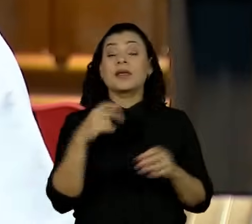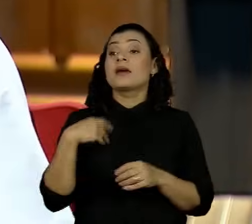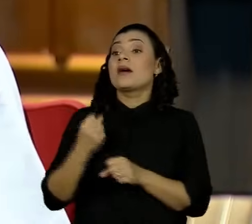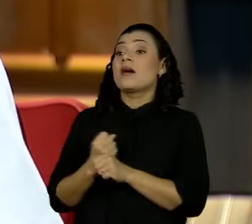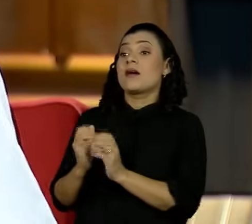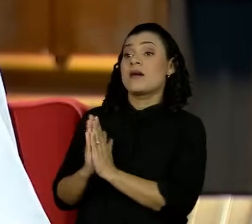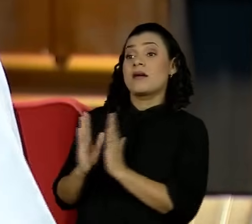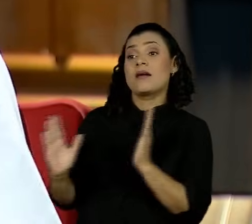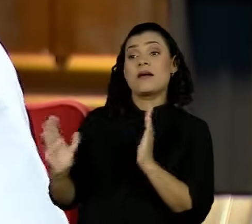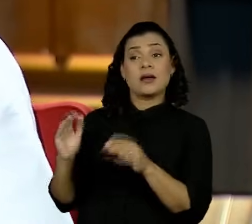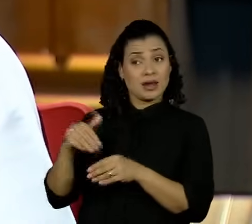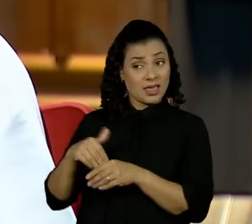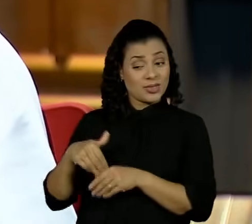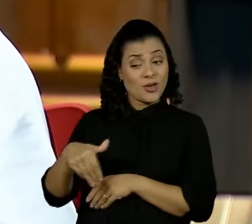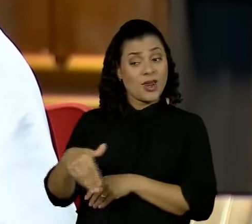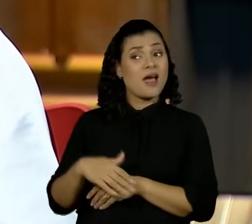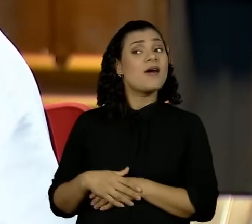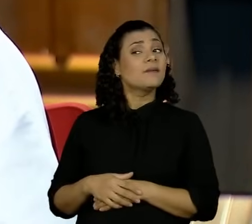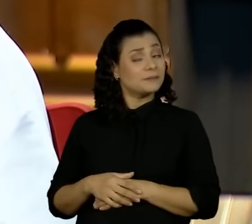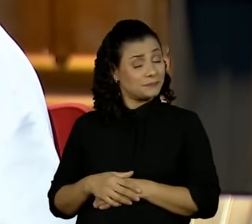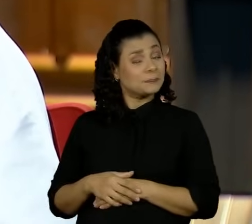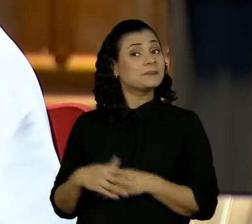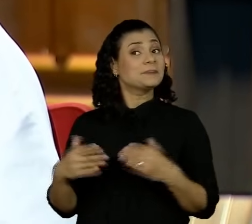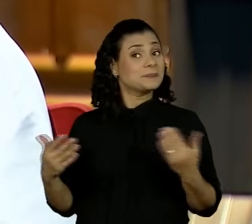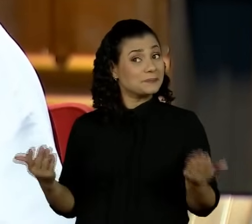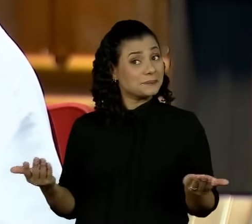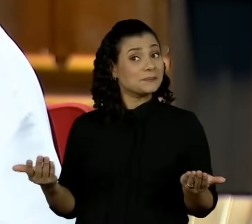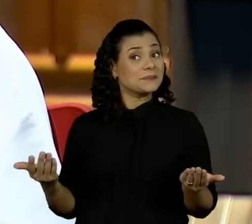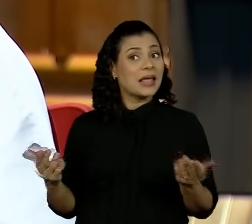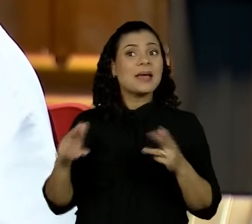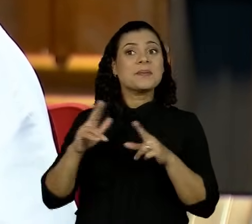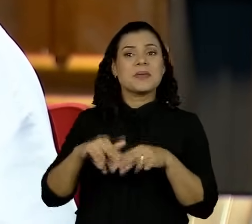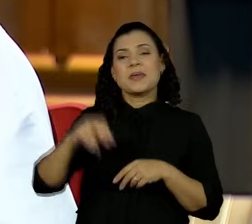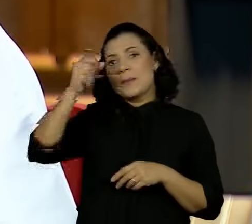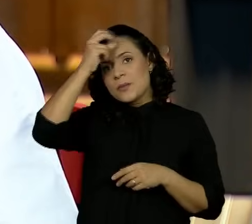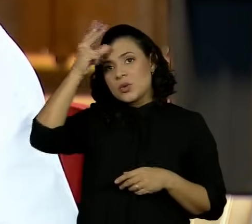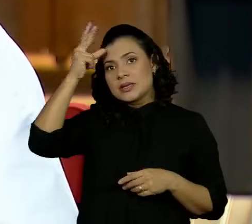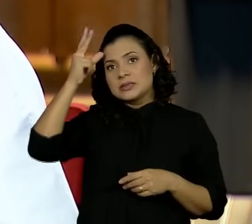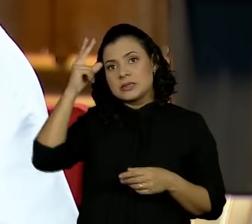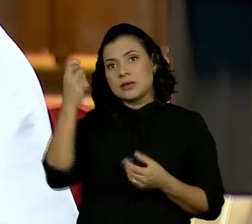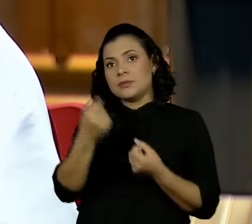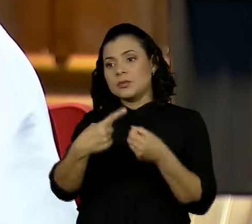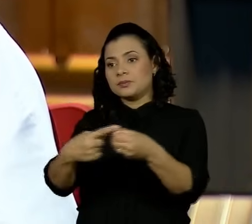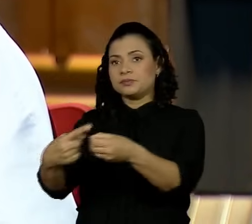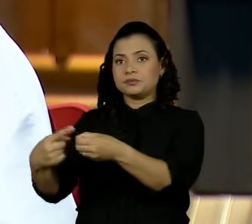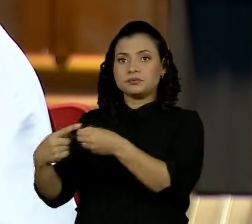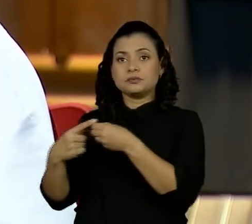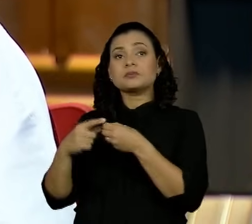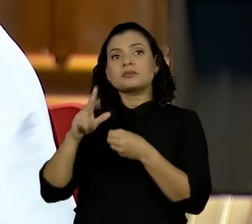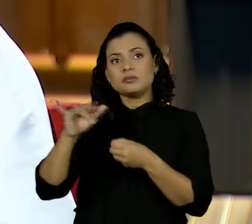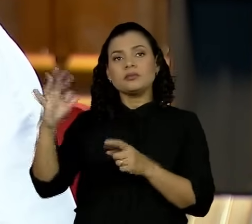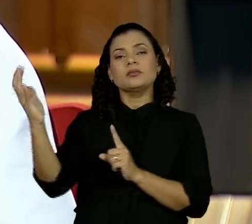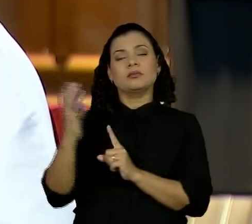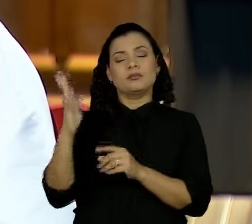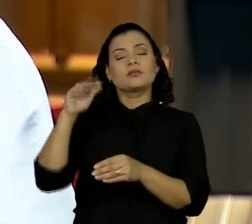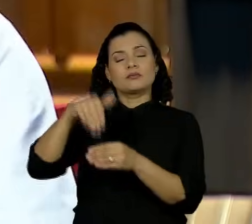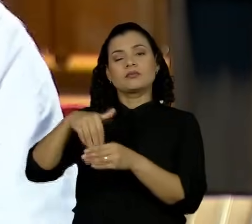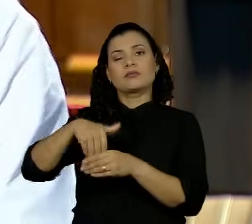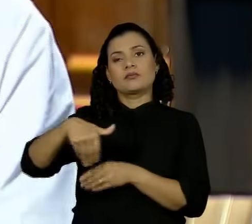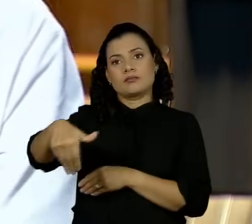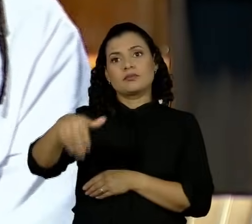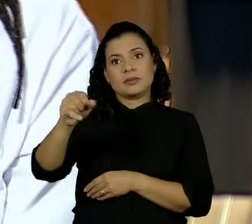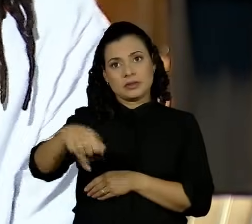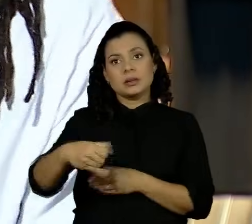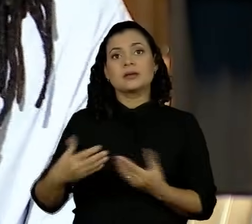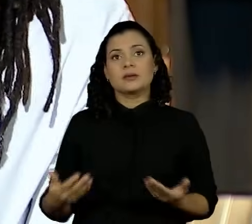eleitoral. Olha aí. Ou seja, em muitos municípios, as pessoas idosas irão decidir as eleições. Pelos números